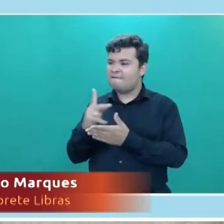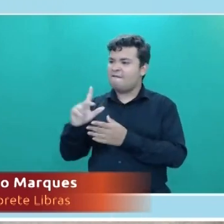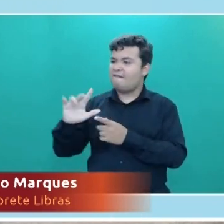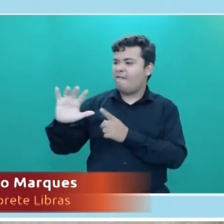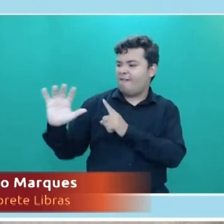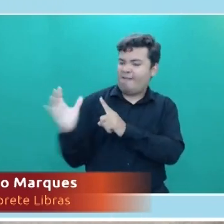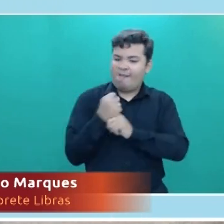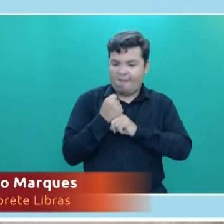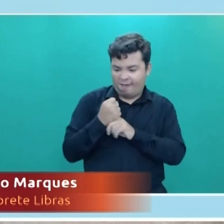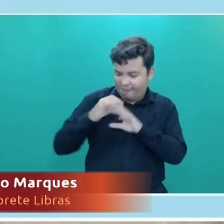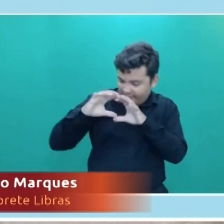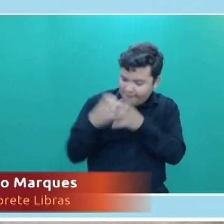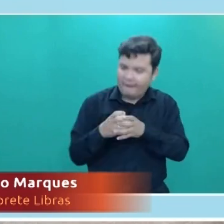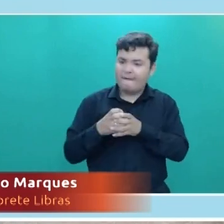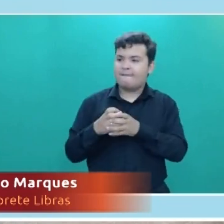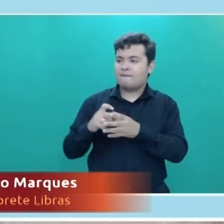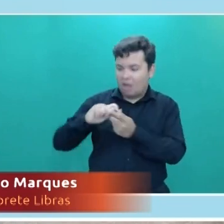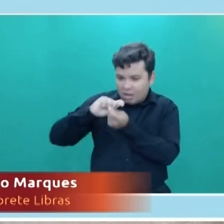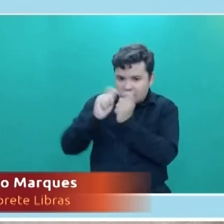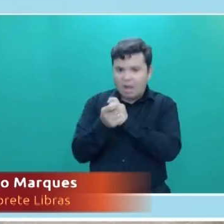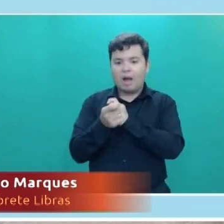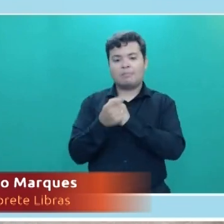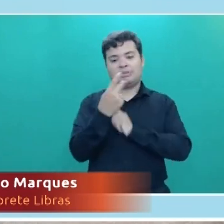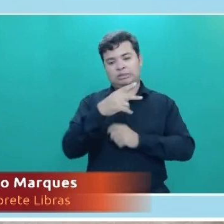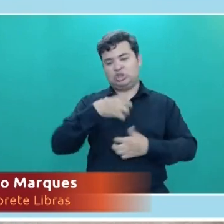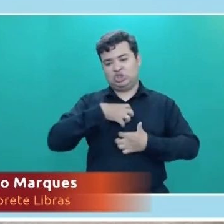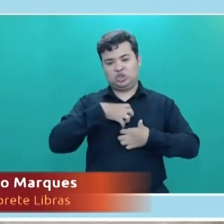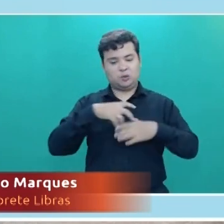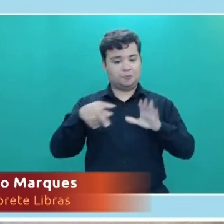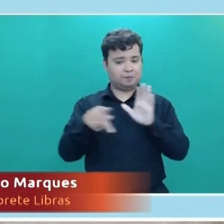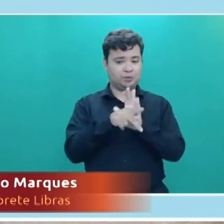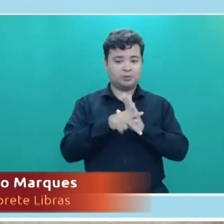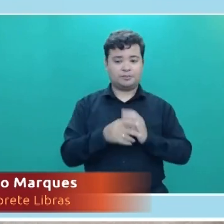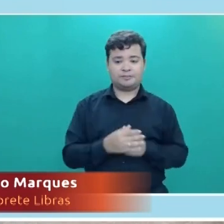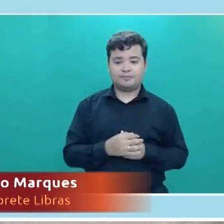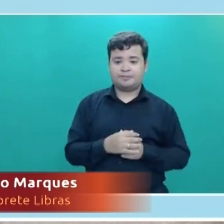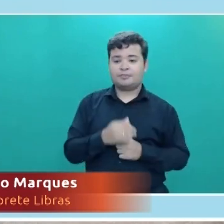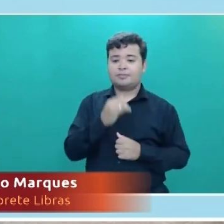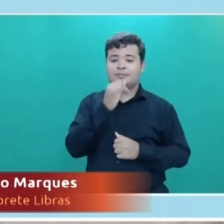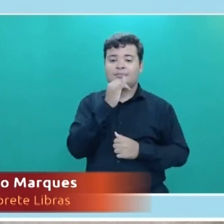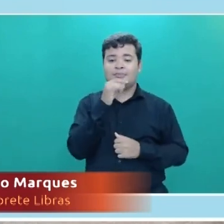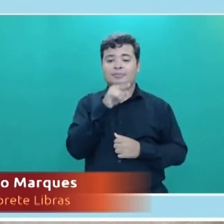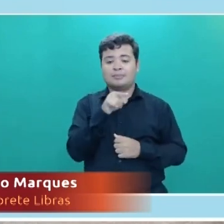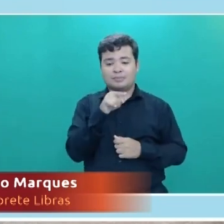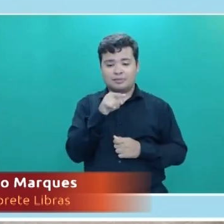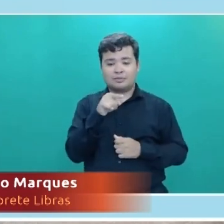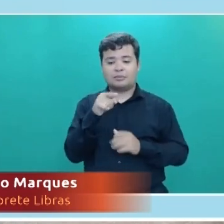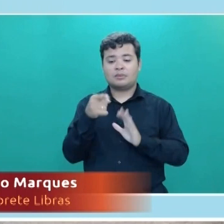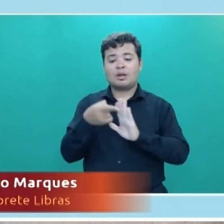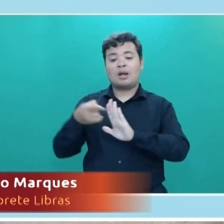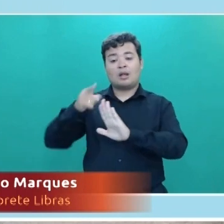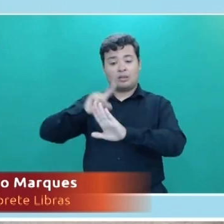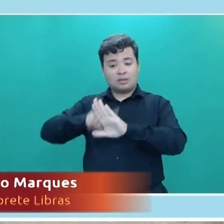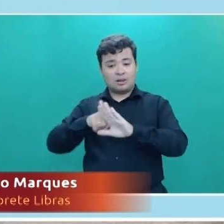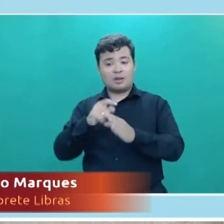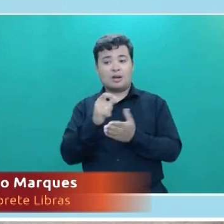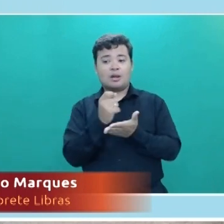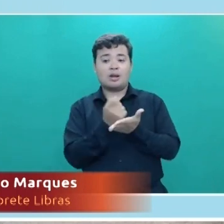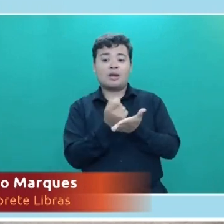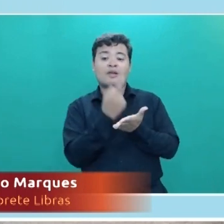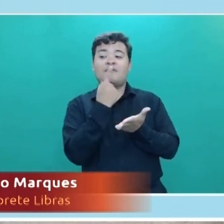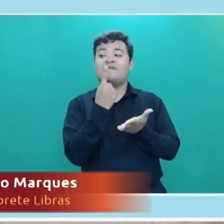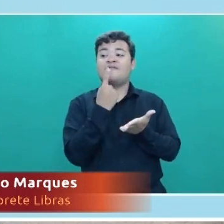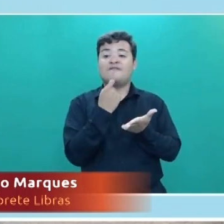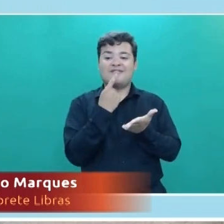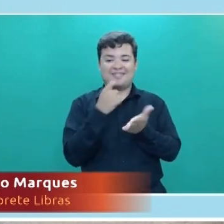suas conveniências, né? Então, eles cooptam muitos símbolos, como eles cooptaram, por exemplo, o uso da metáfora da Red Pill do filme Matrix.